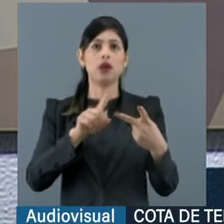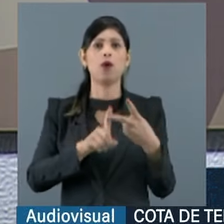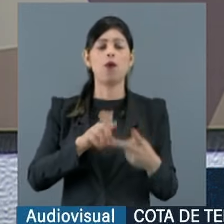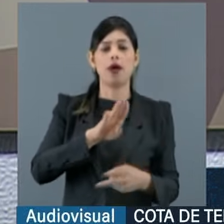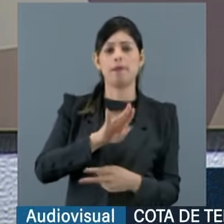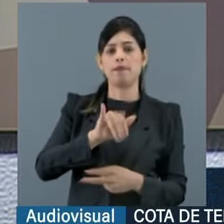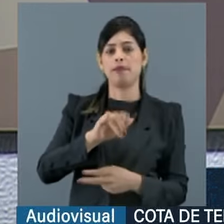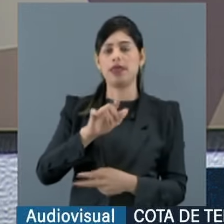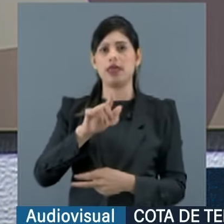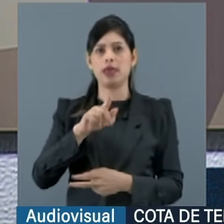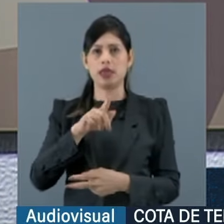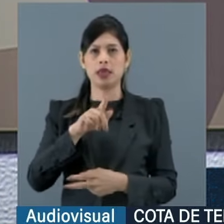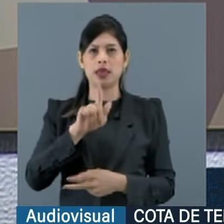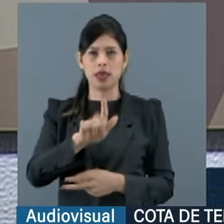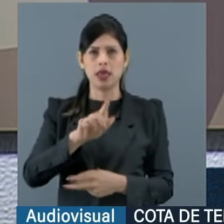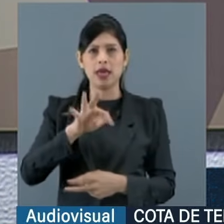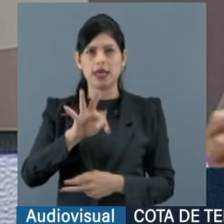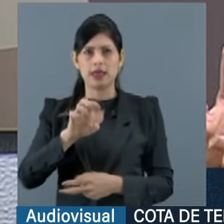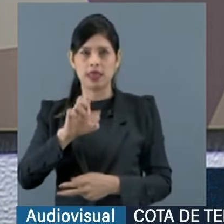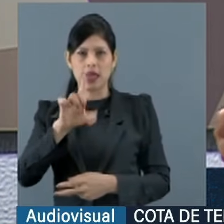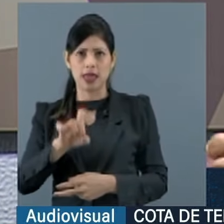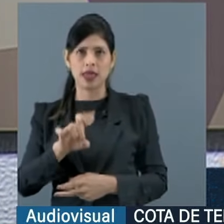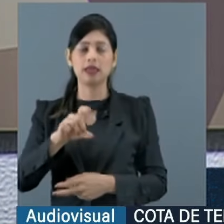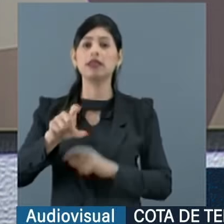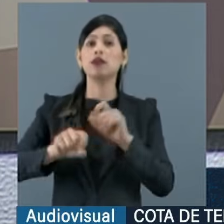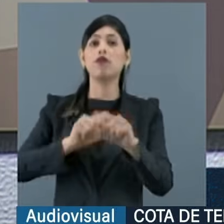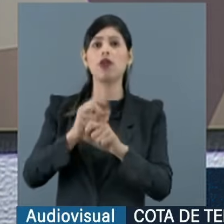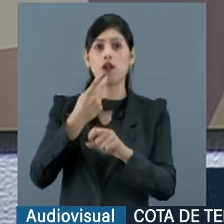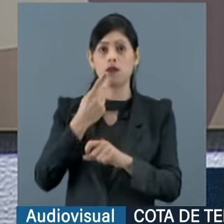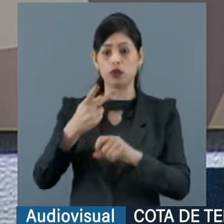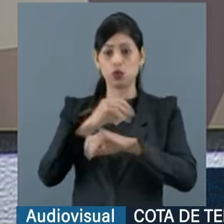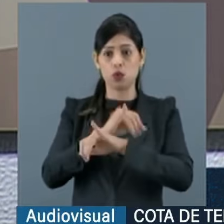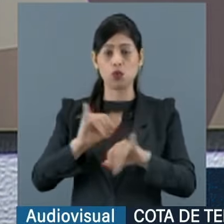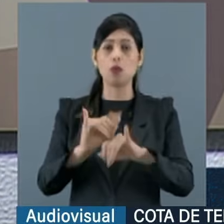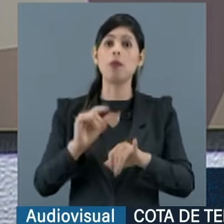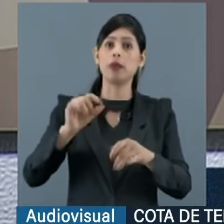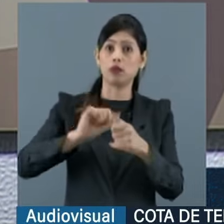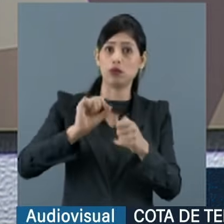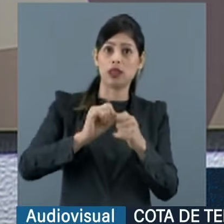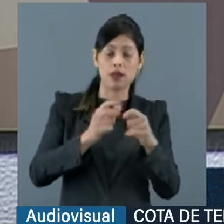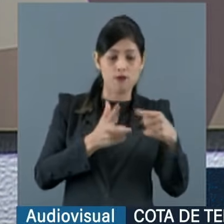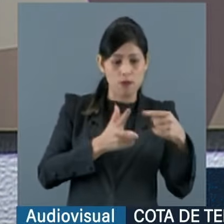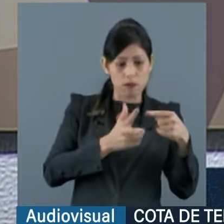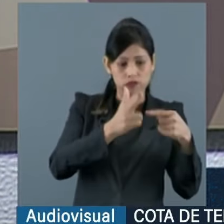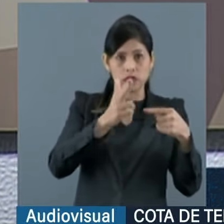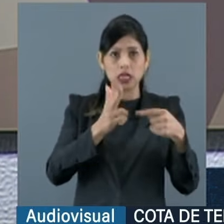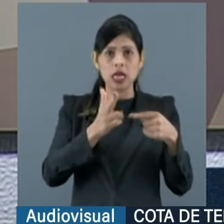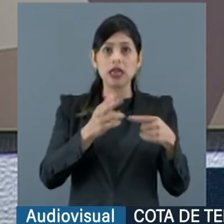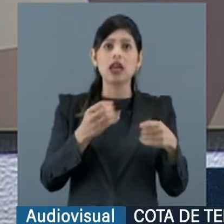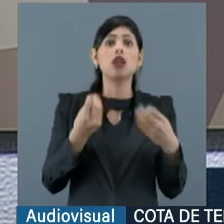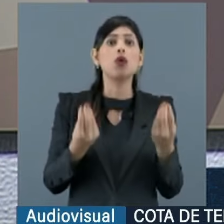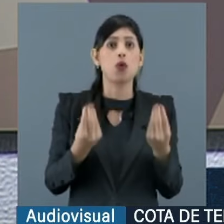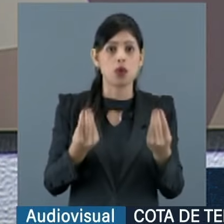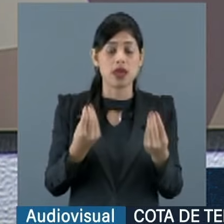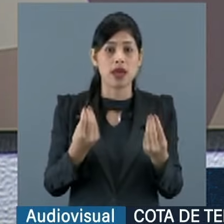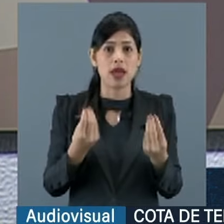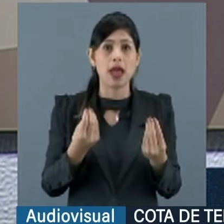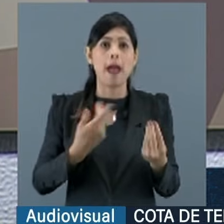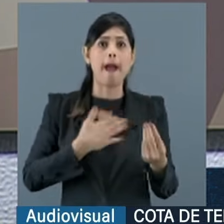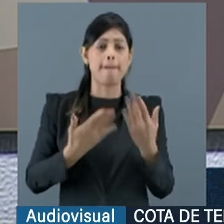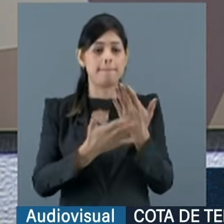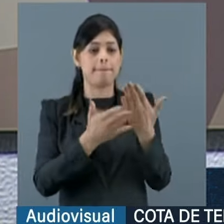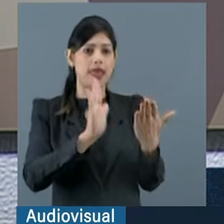Techs, a situação ali, infelizmente, houve uma edição, era de ameaça à vida de crianças.